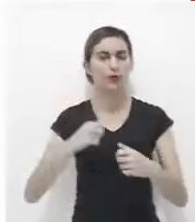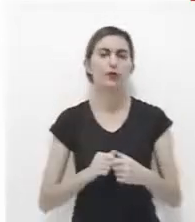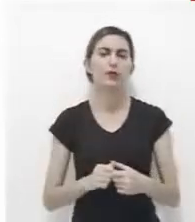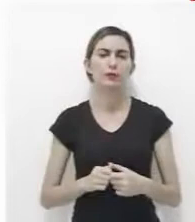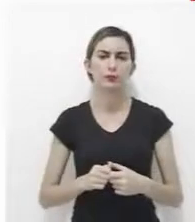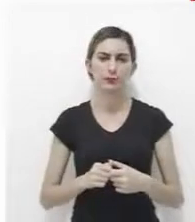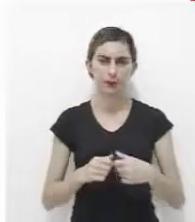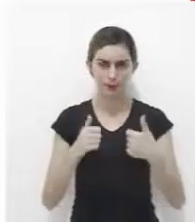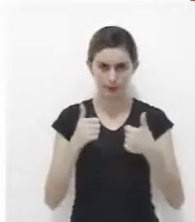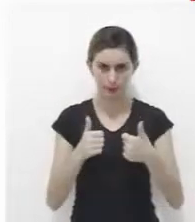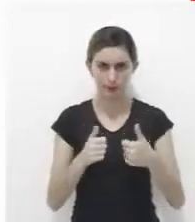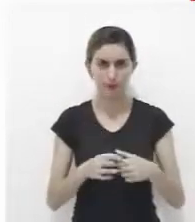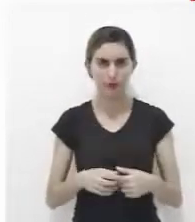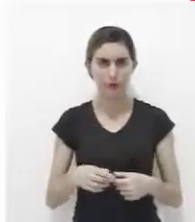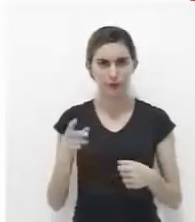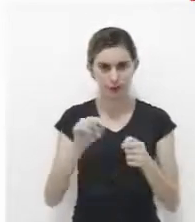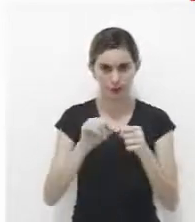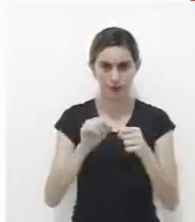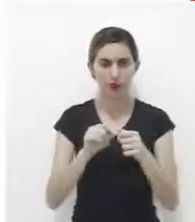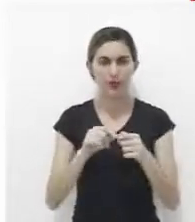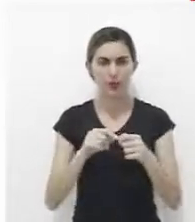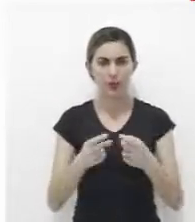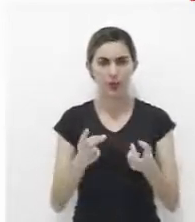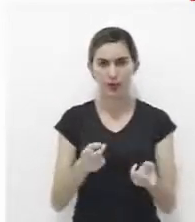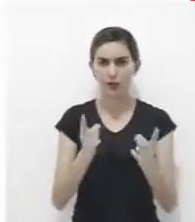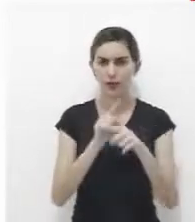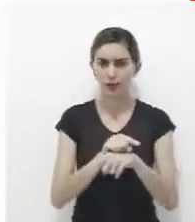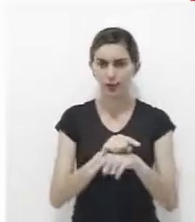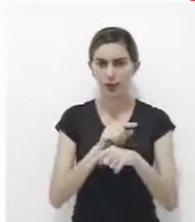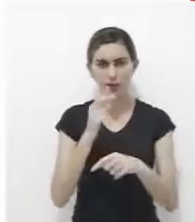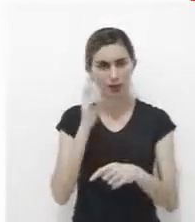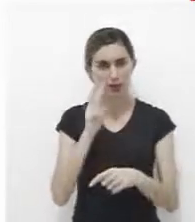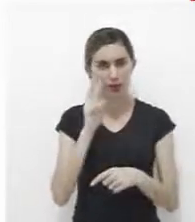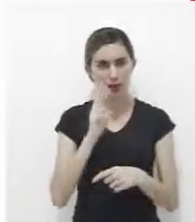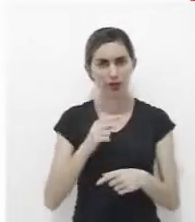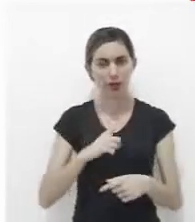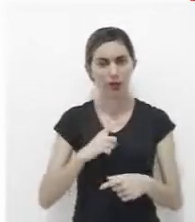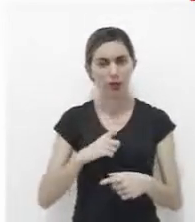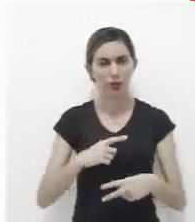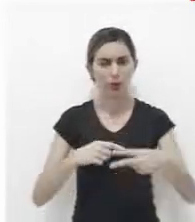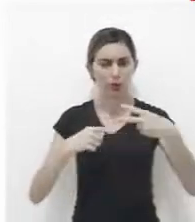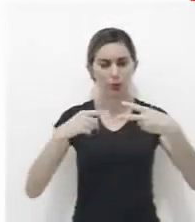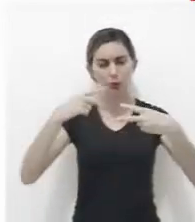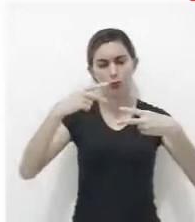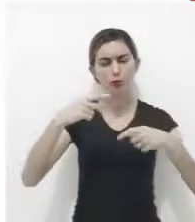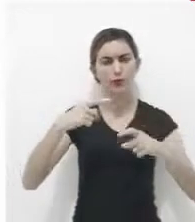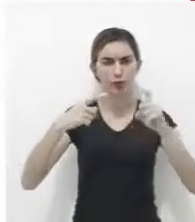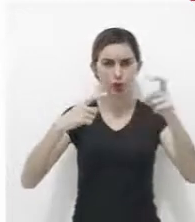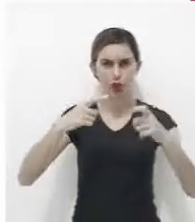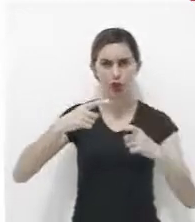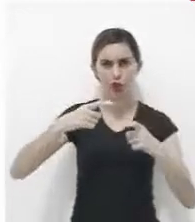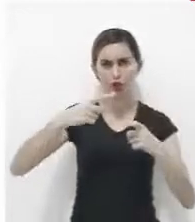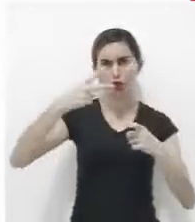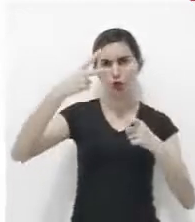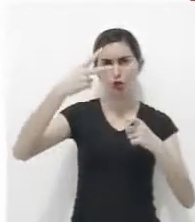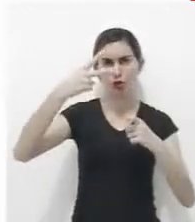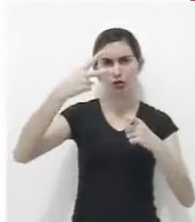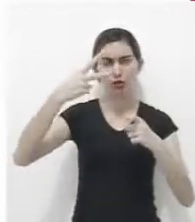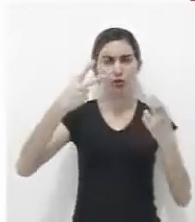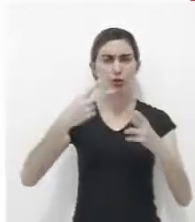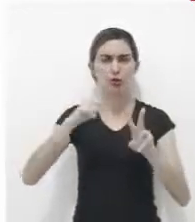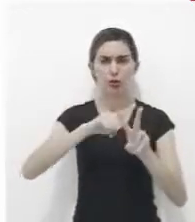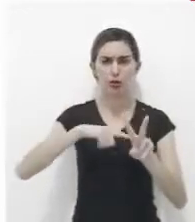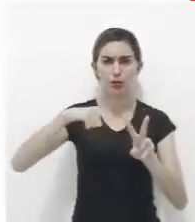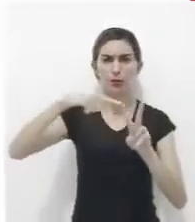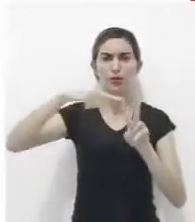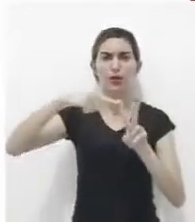quadrado, que vai dar 2. Tá joia? Vamos fazer aqui a operação inversa, lembra? Eu tenho uma potência, então eu vou ter que